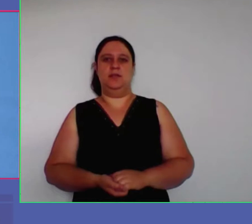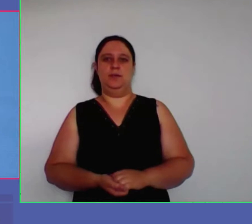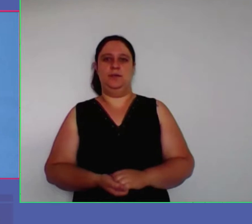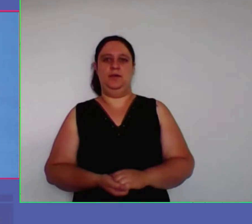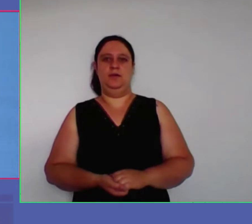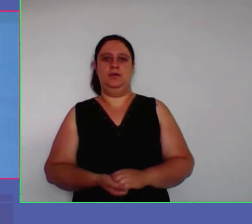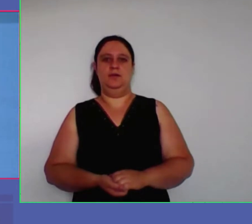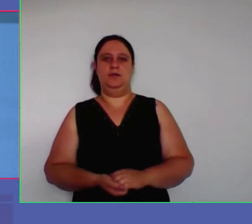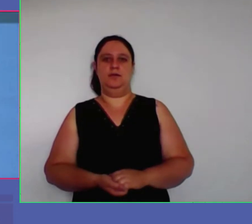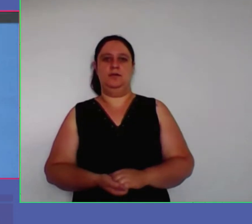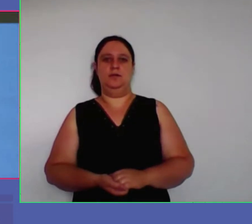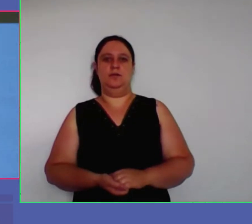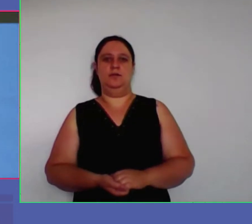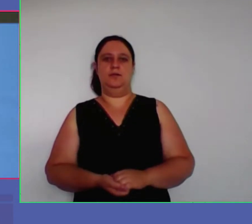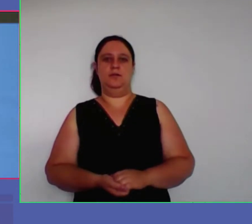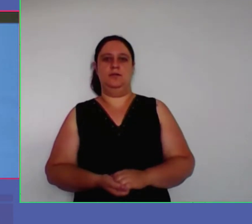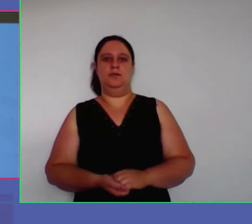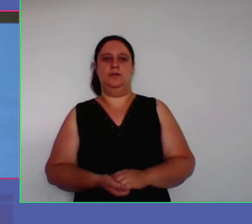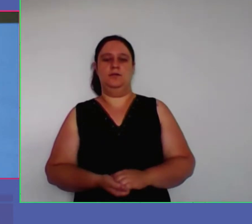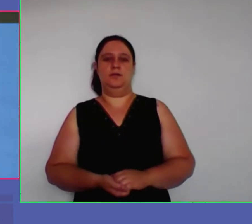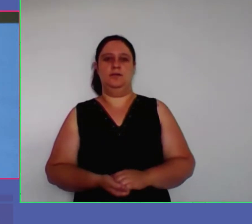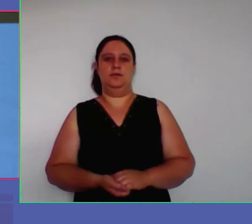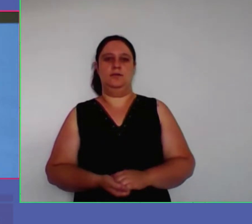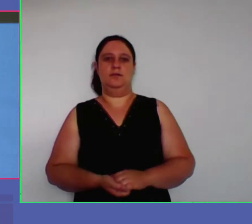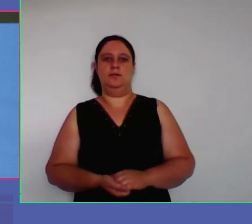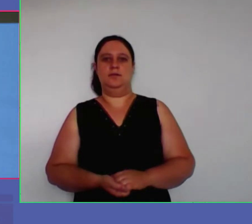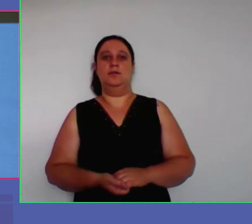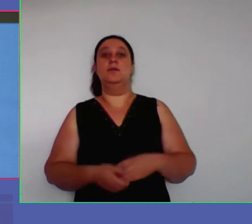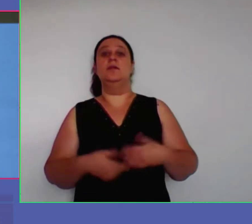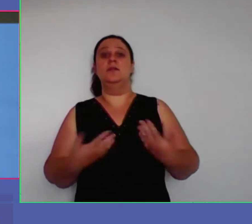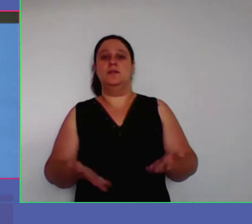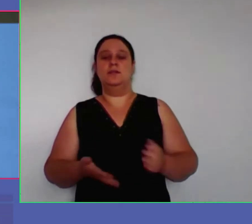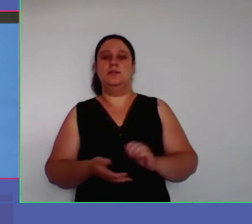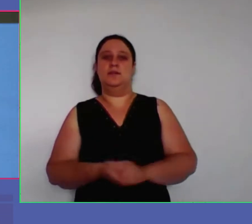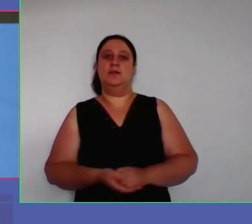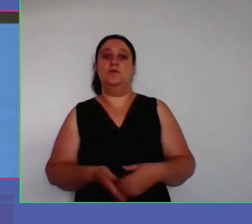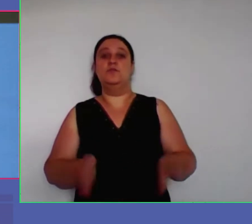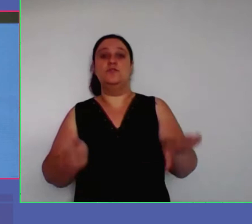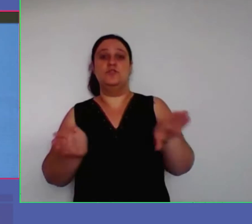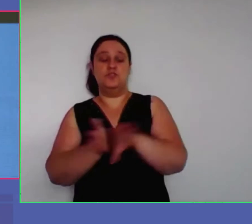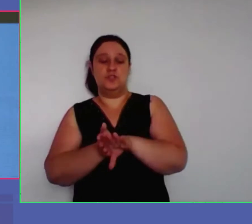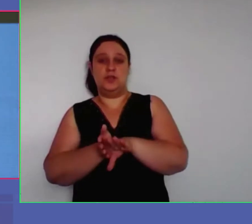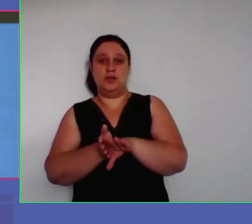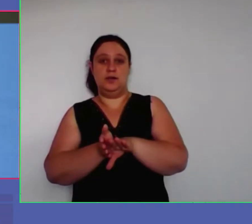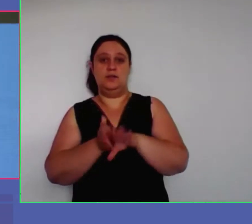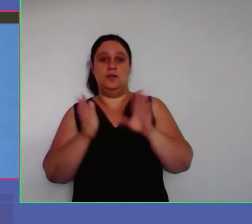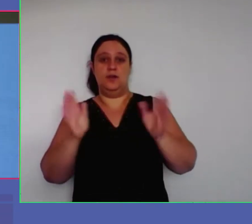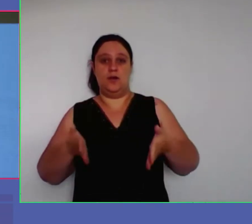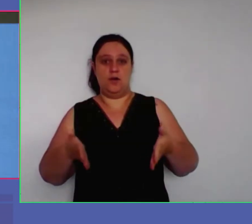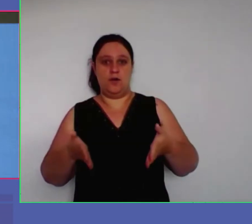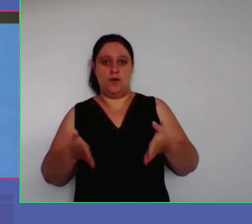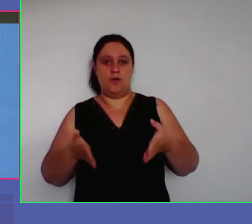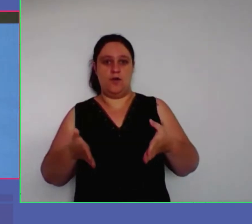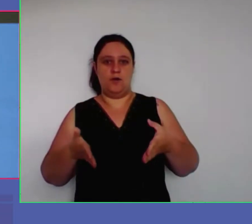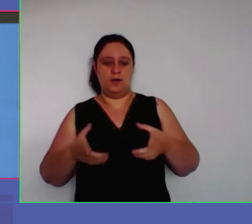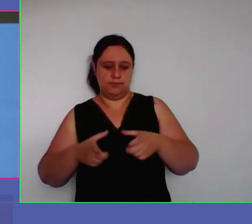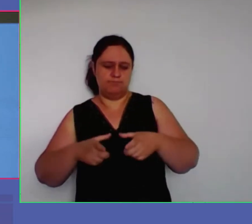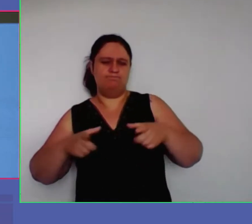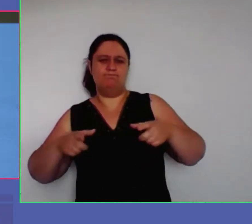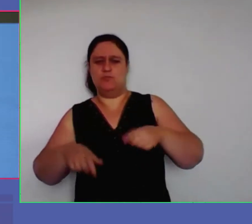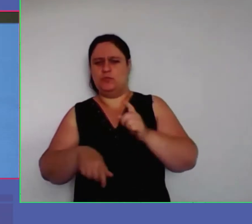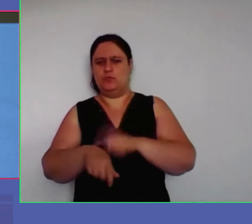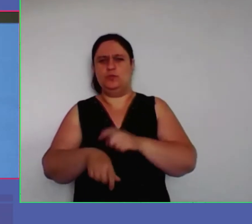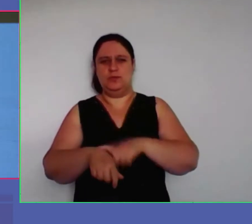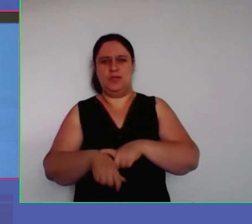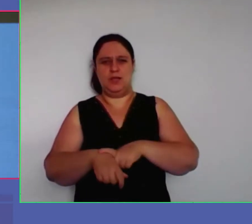vindo, porém, a plenitude do tempo, Deus enviou o seu Filho, aleluia,